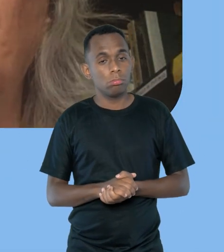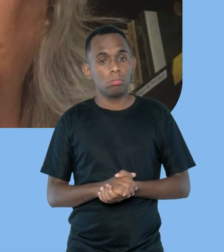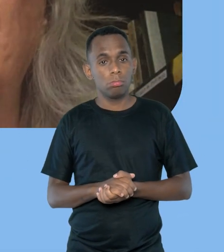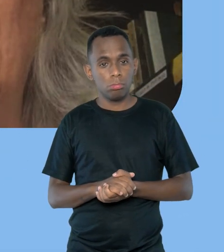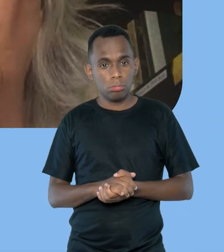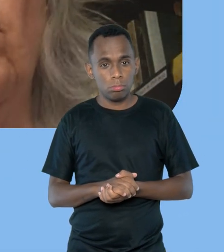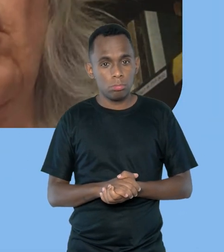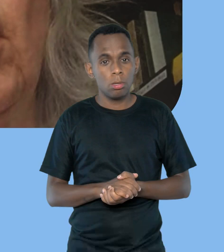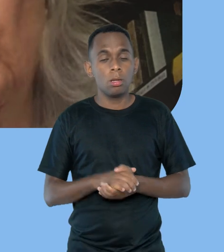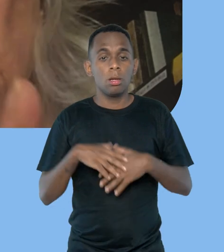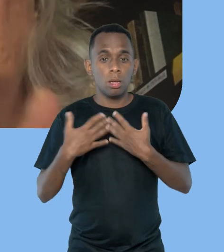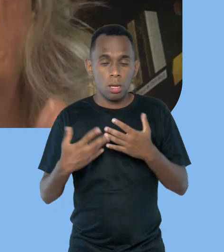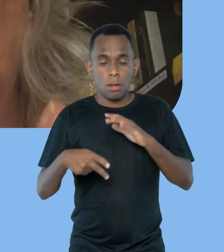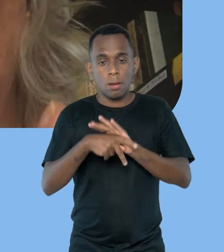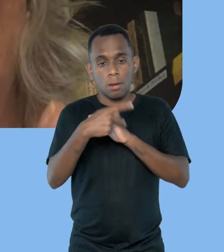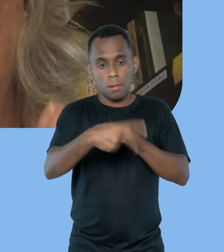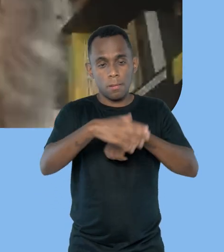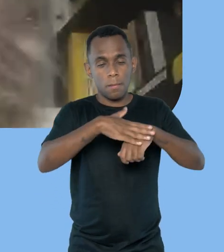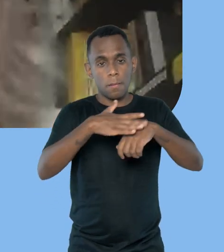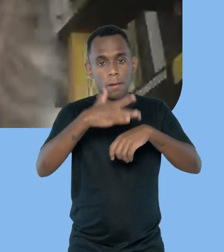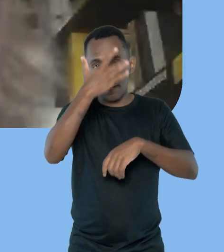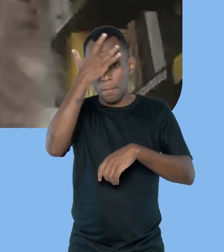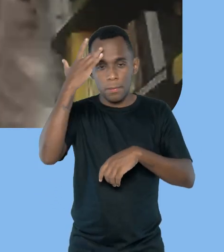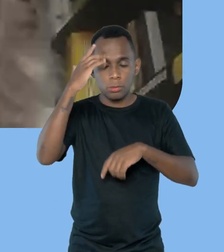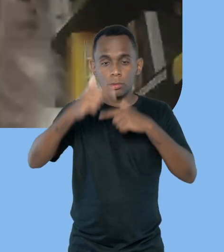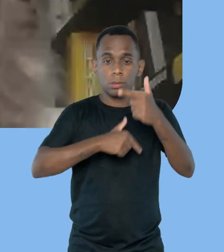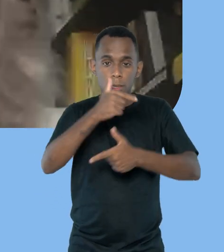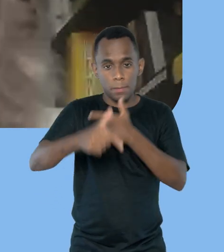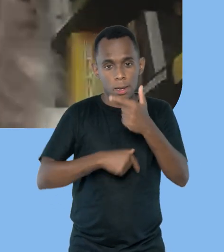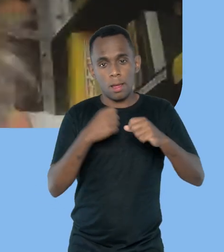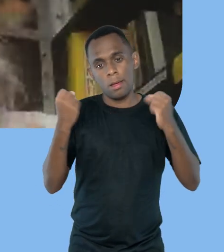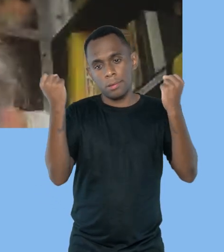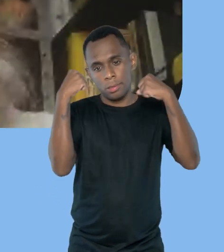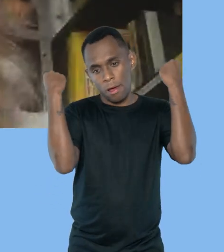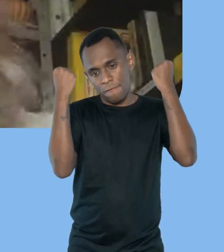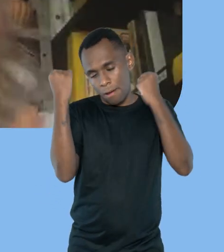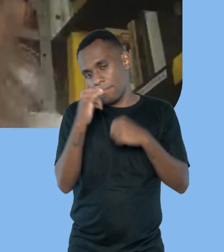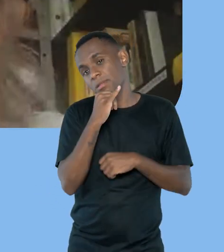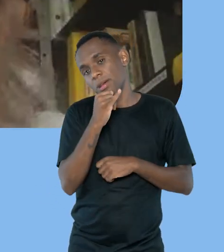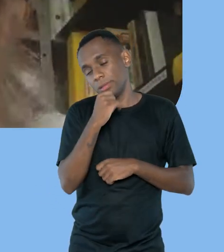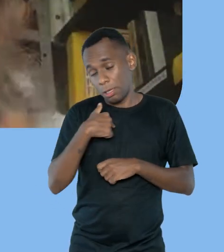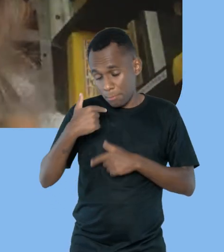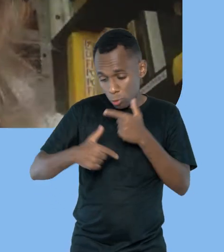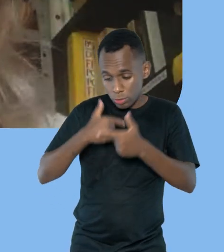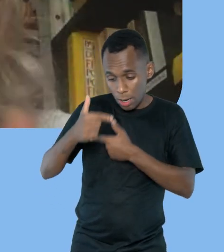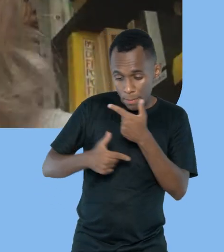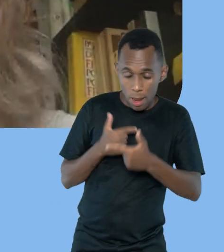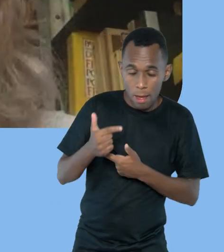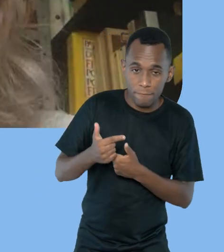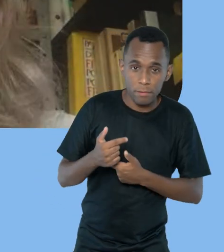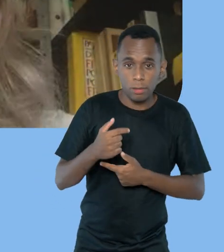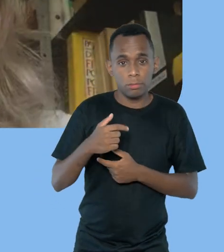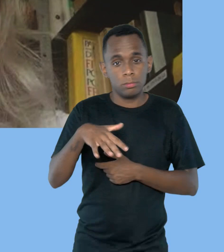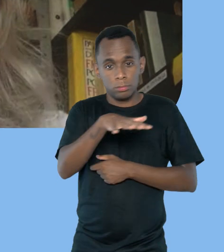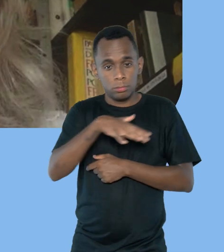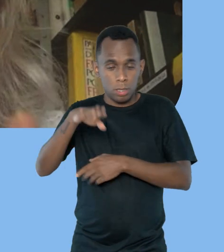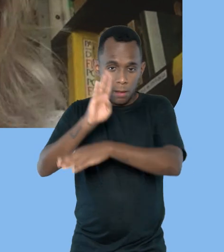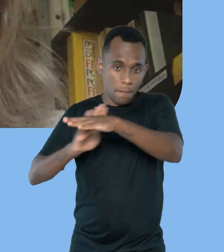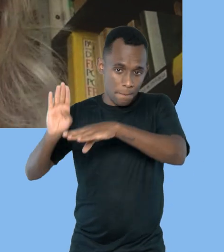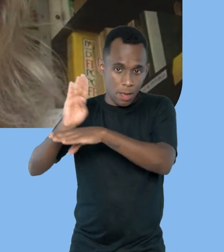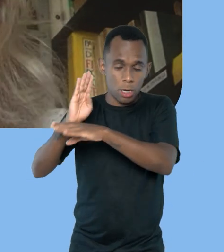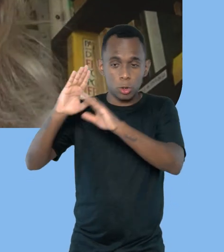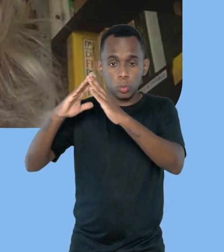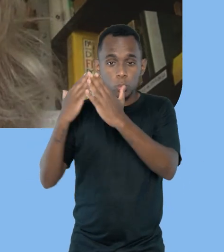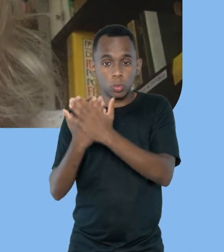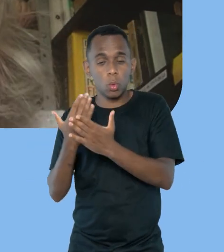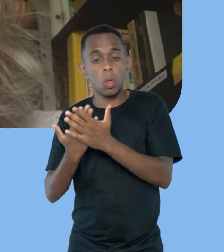era formar operário para trabalhar na fábrica. Eu, por exemplo, trabalhava na região do Barreiro, numa